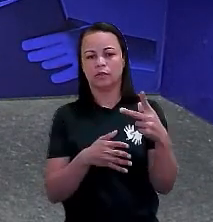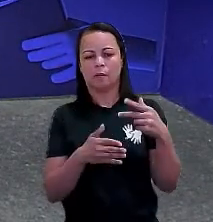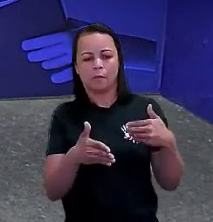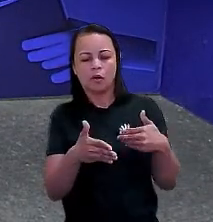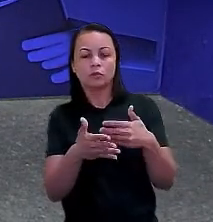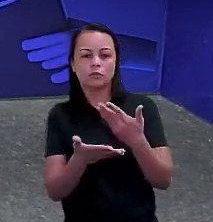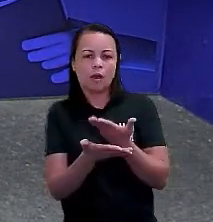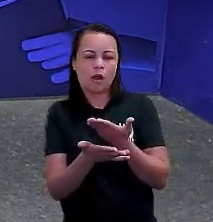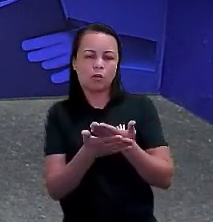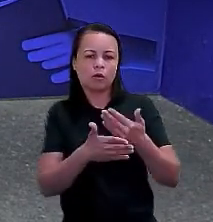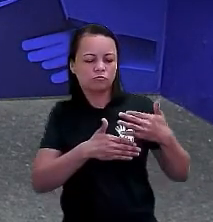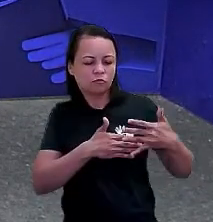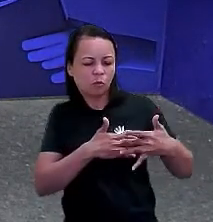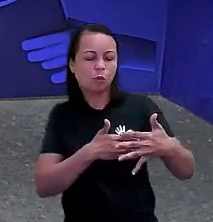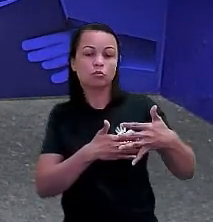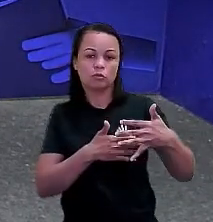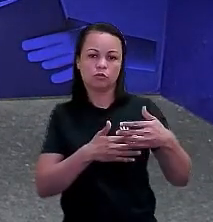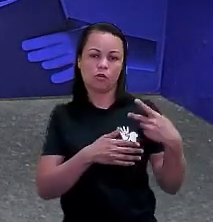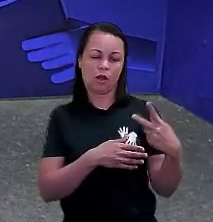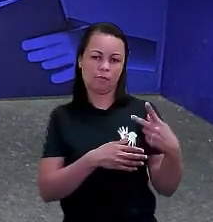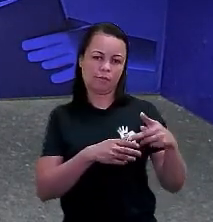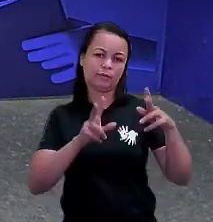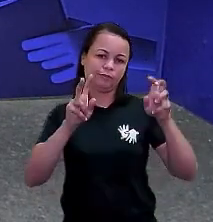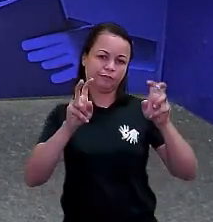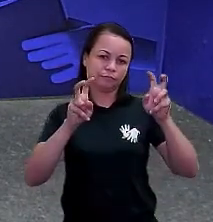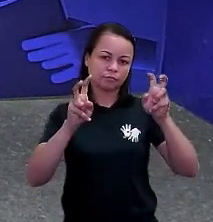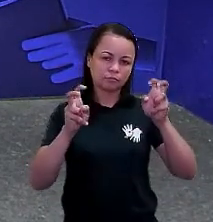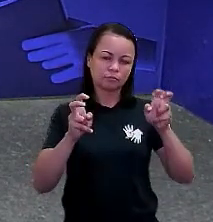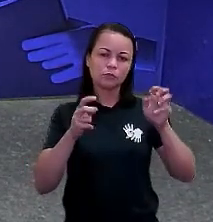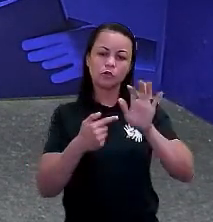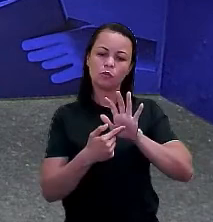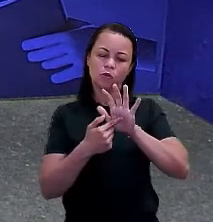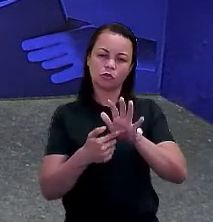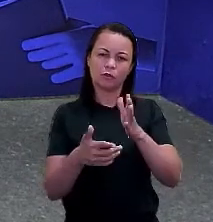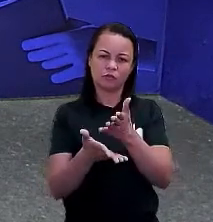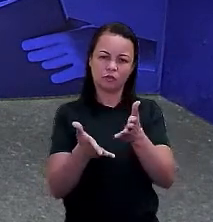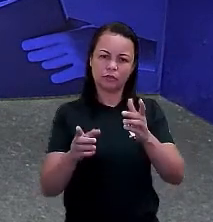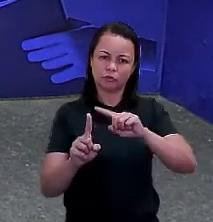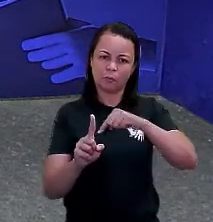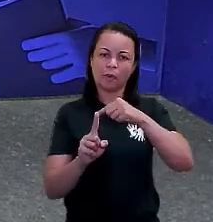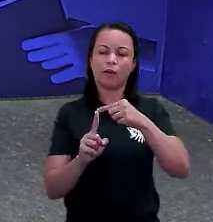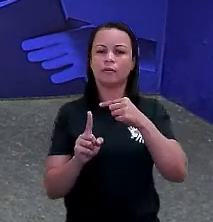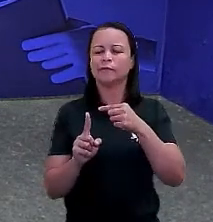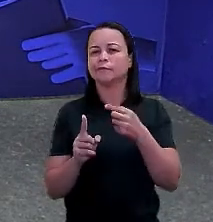vamos continuar esse assunto, onde eu vou trazer para vocês mais